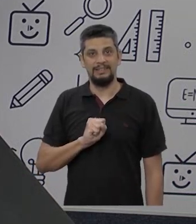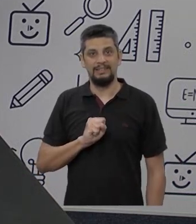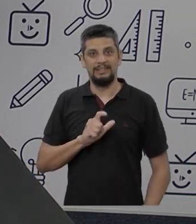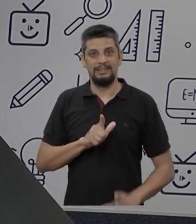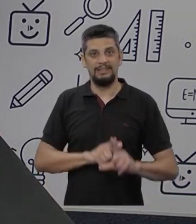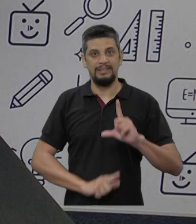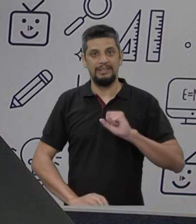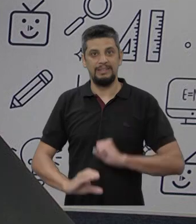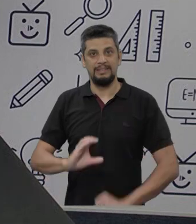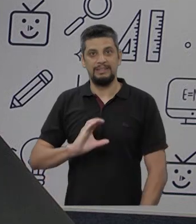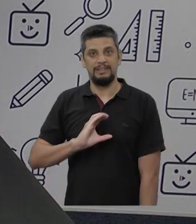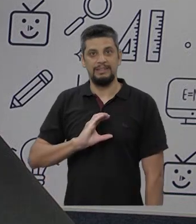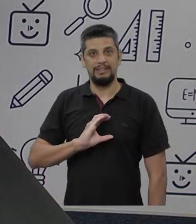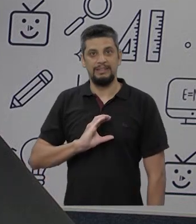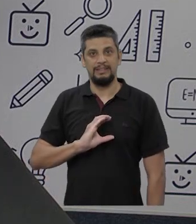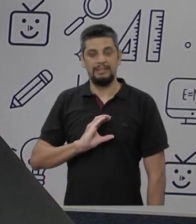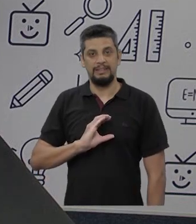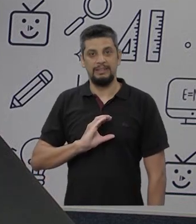C.